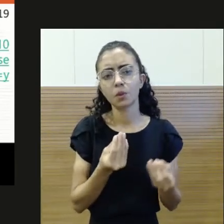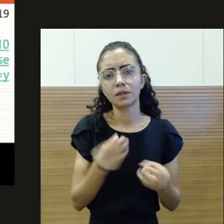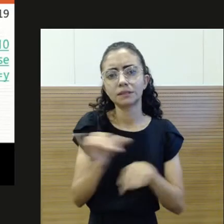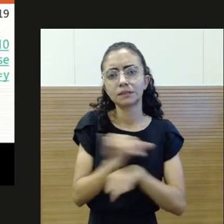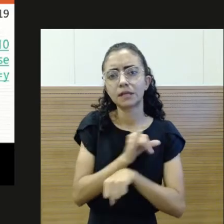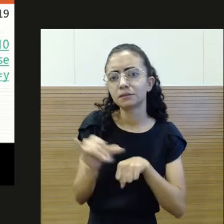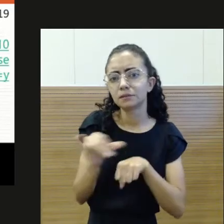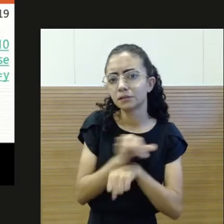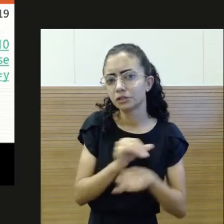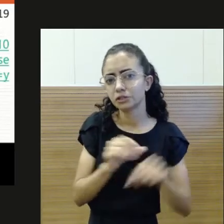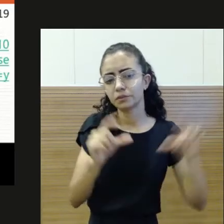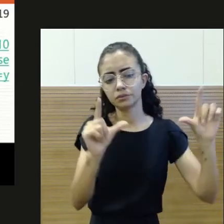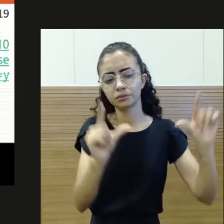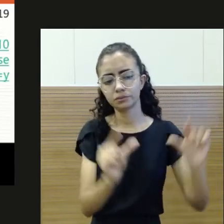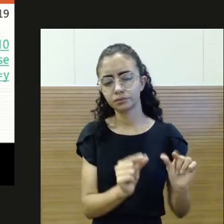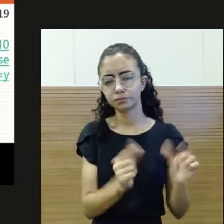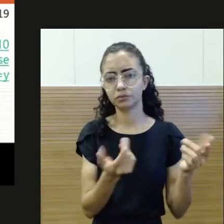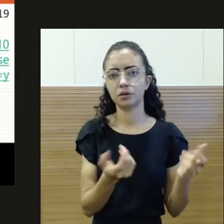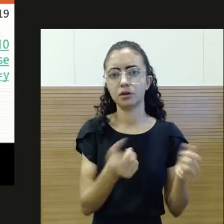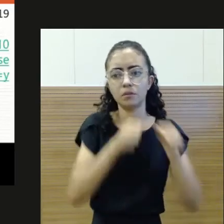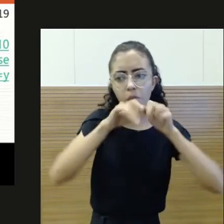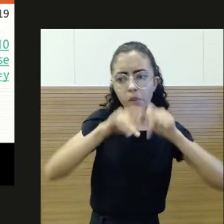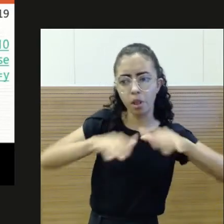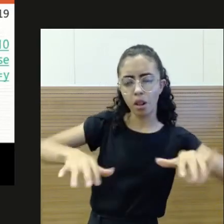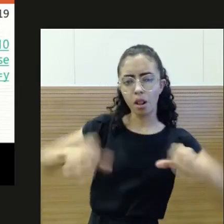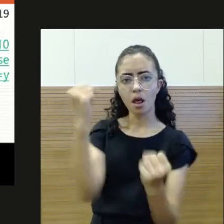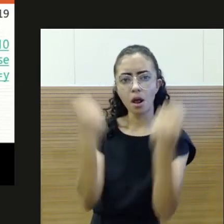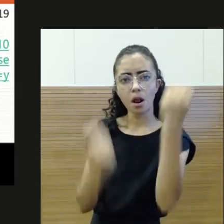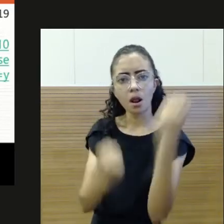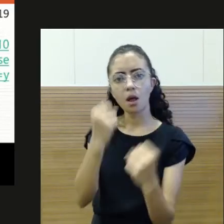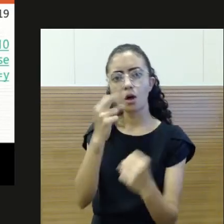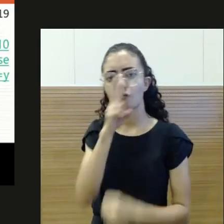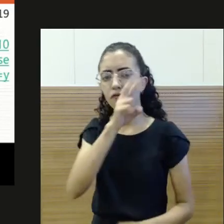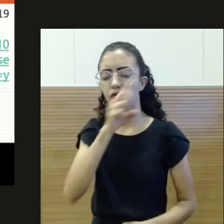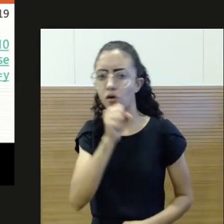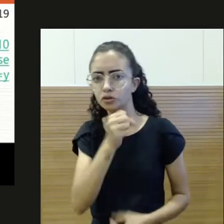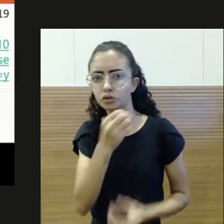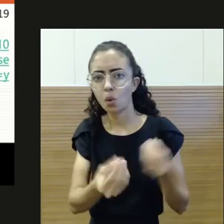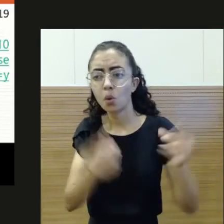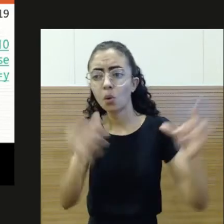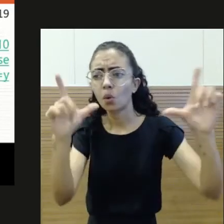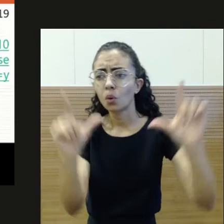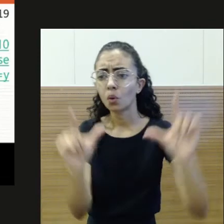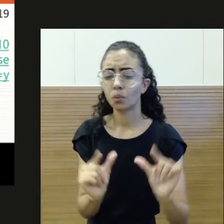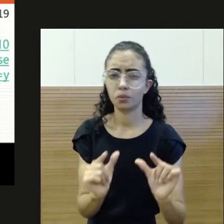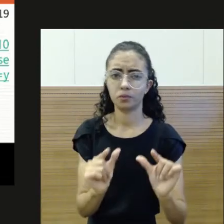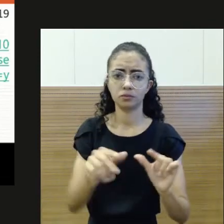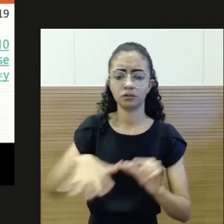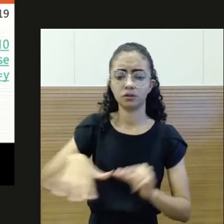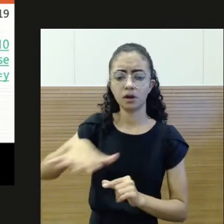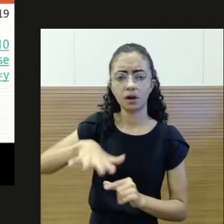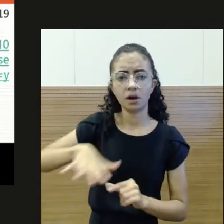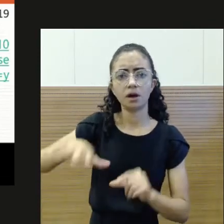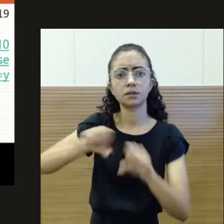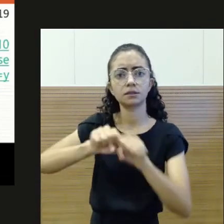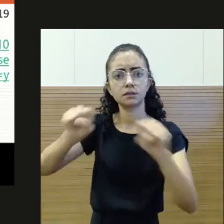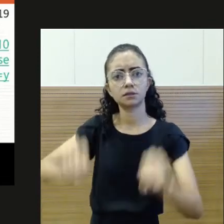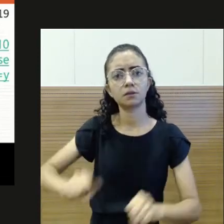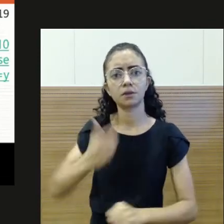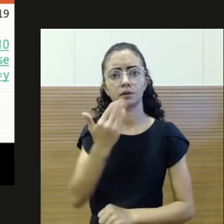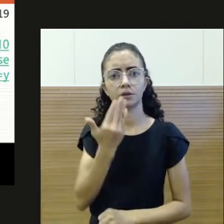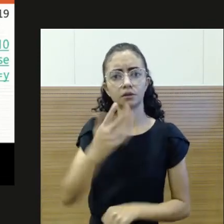essa expansão dos produtos ultraprocessados na alimentação e nos sistemas alimentares dos nossos países,